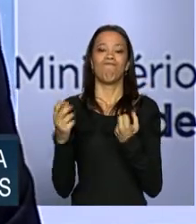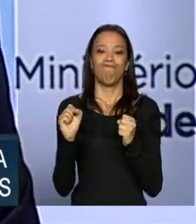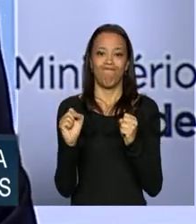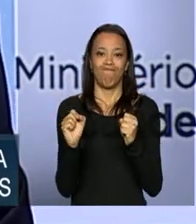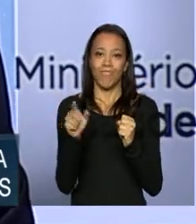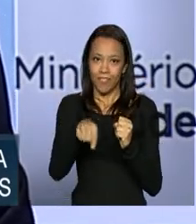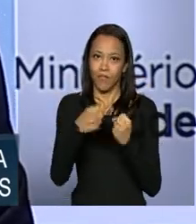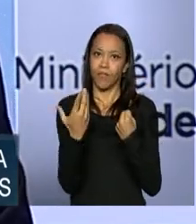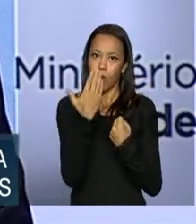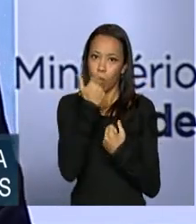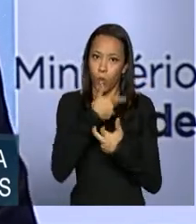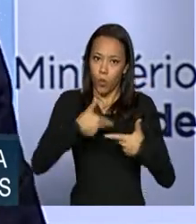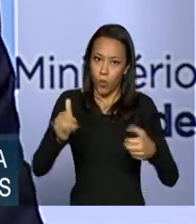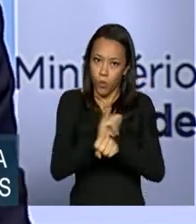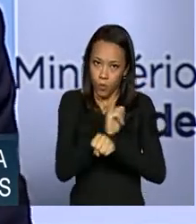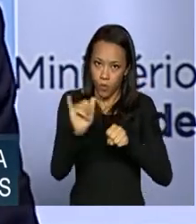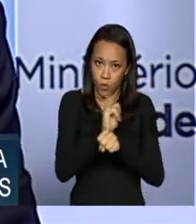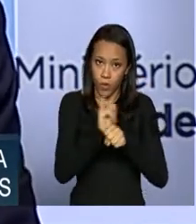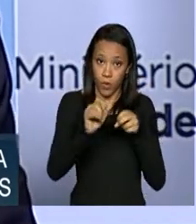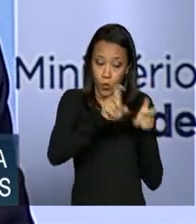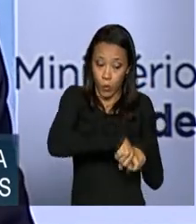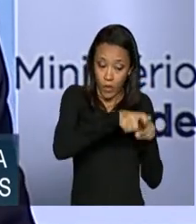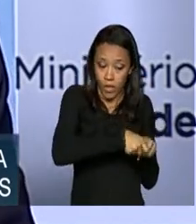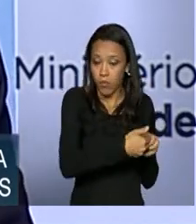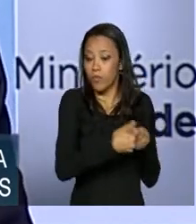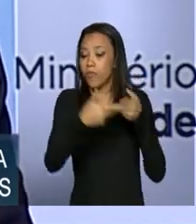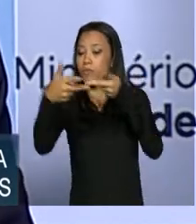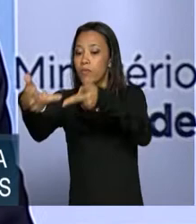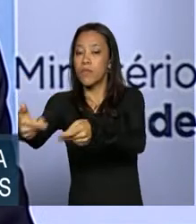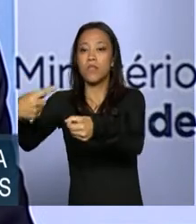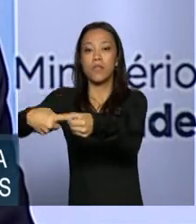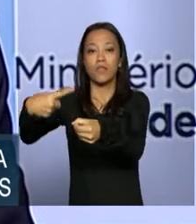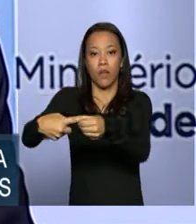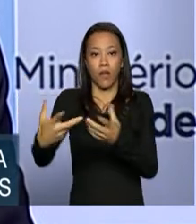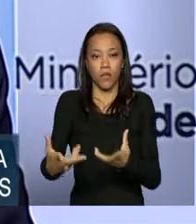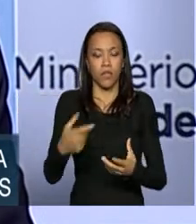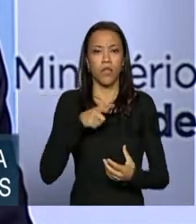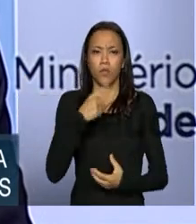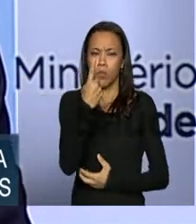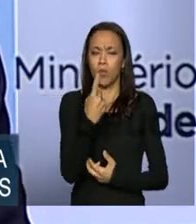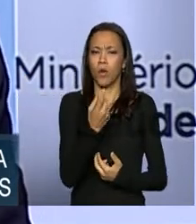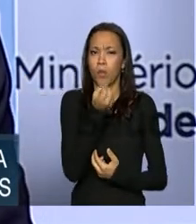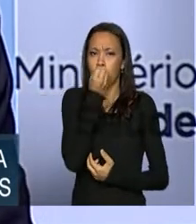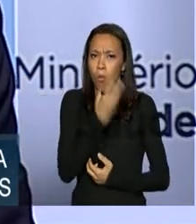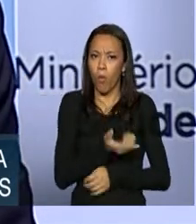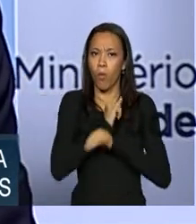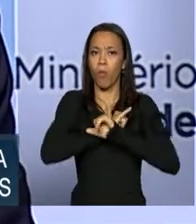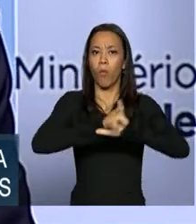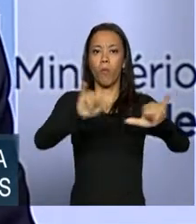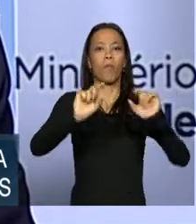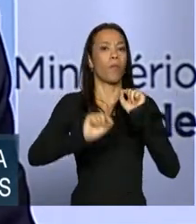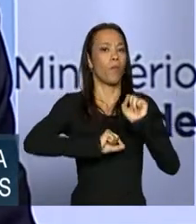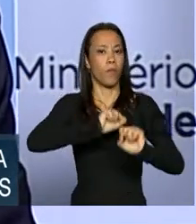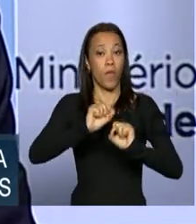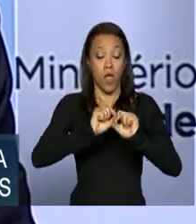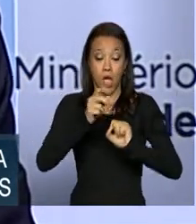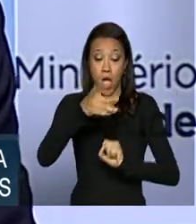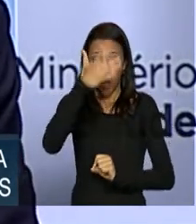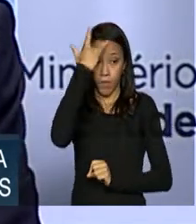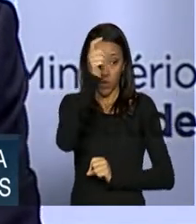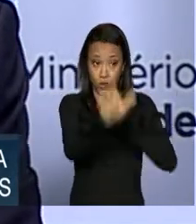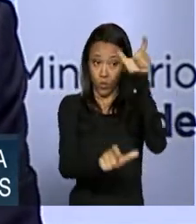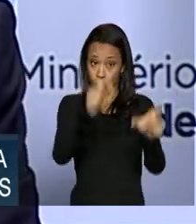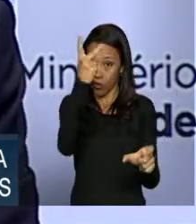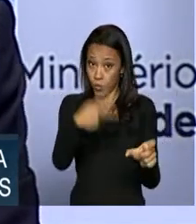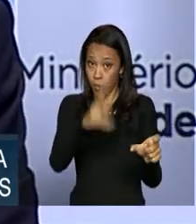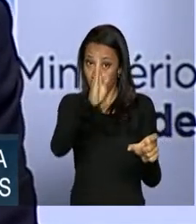tivemos a oportunidade de dar grande destaque. Nós temos boas notícias, né, que é a forma consistente com que o brasileiro vem ingerindo cada